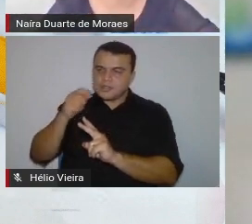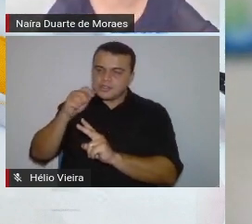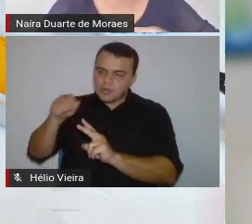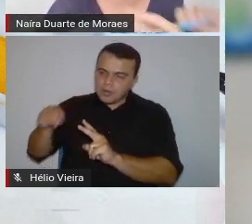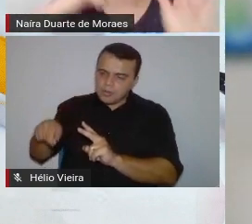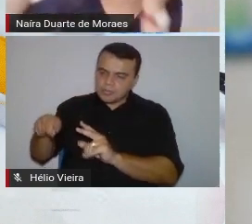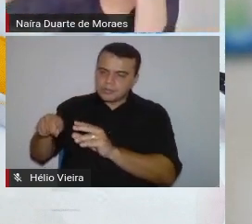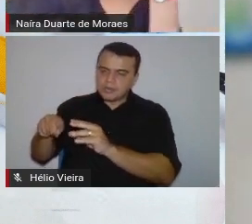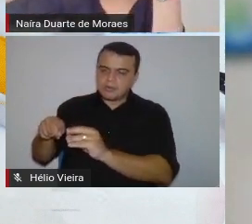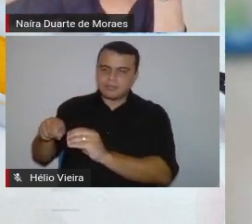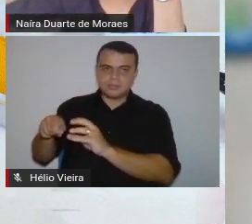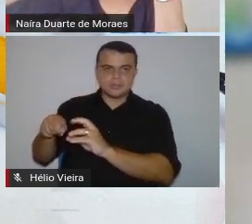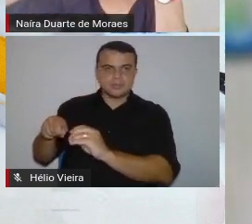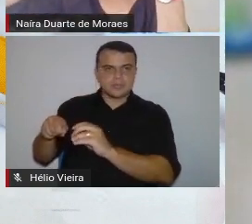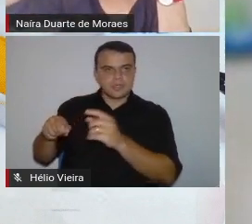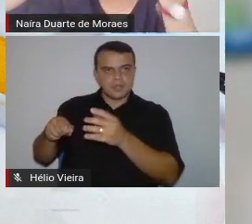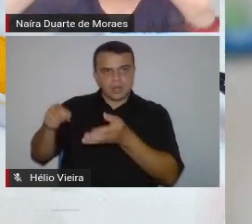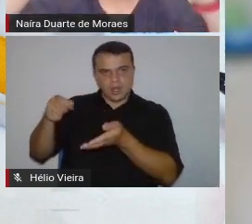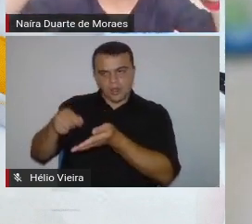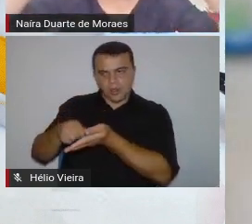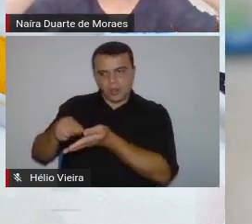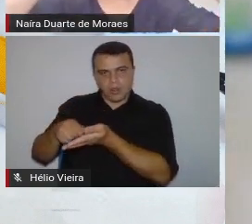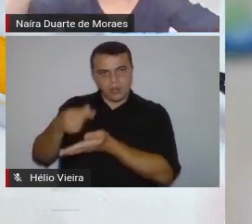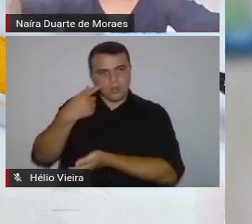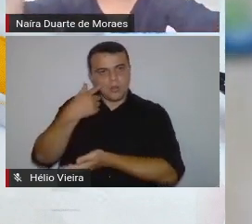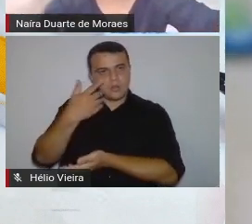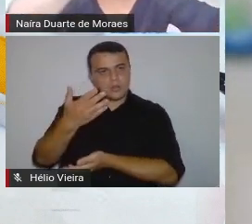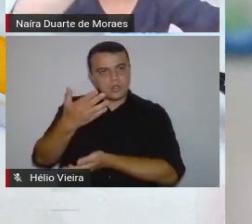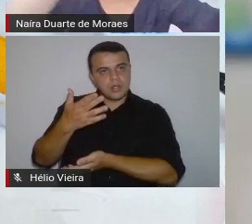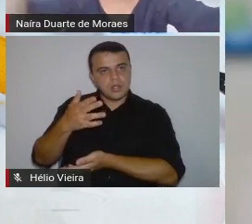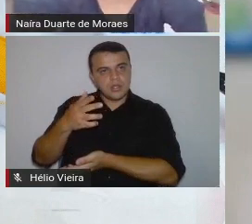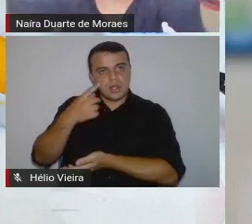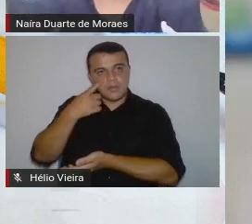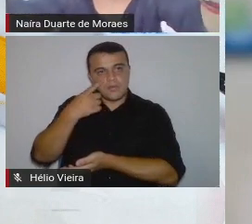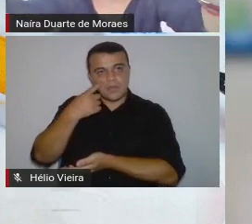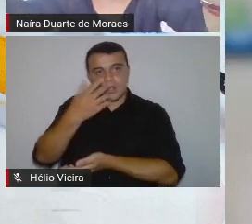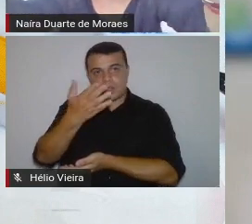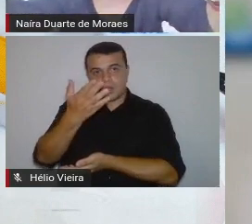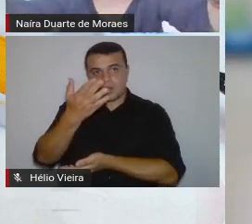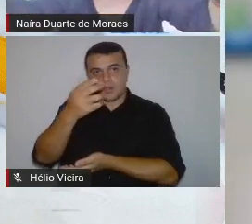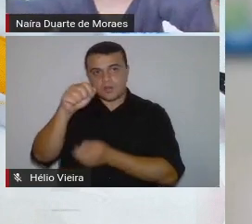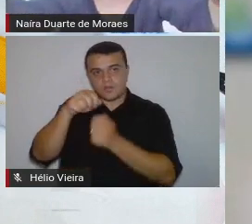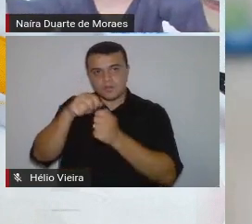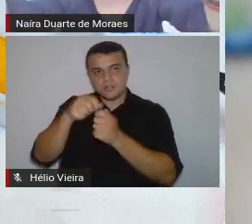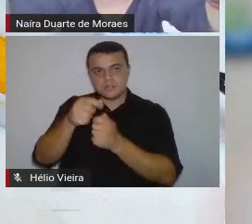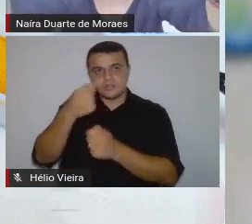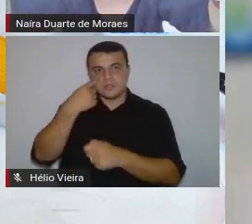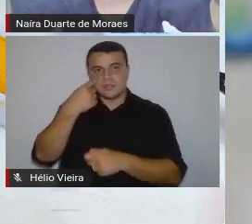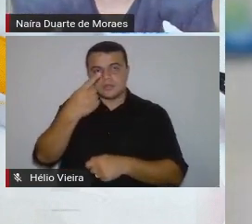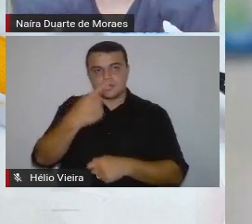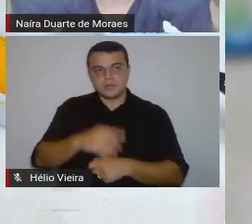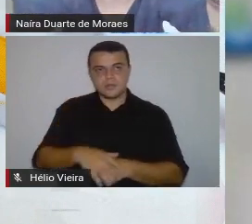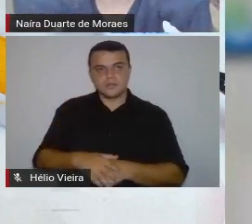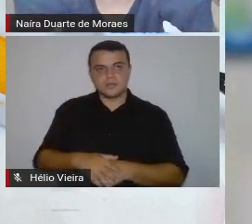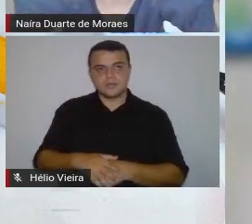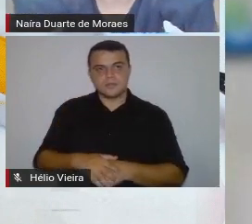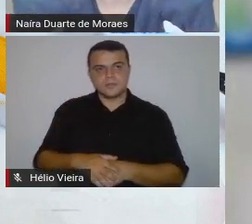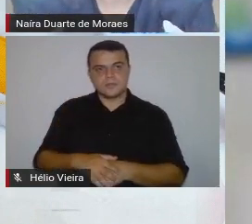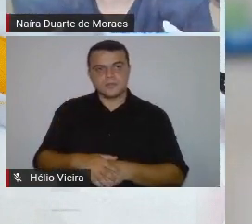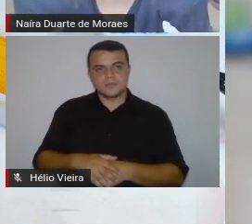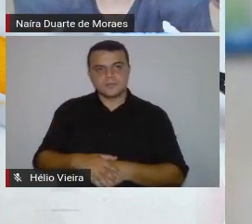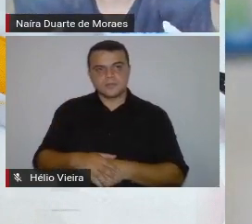Então, eu venho, umedeço a minha escova de dentes e eu faço este movimento aqui, ó, em cima do